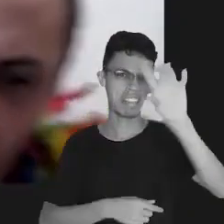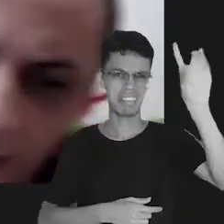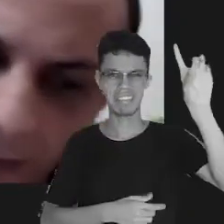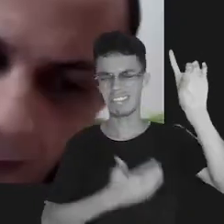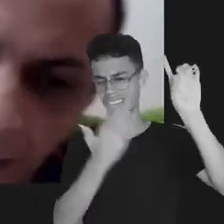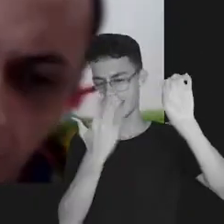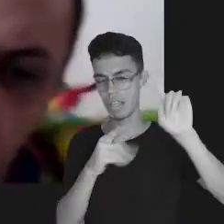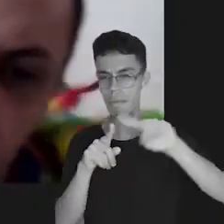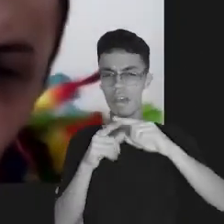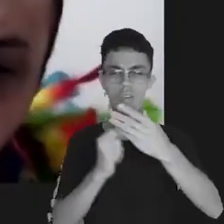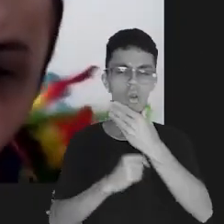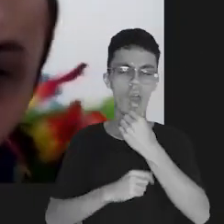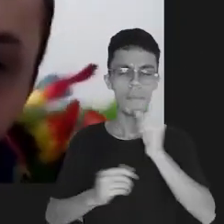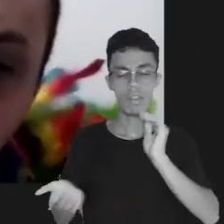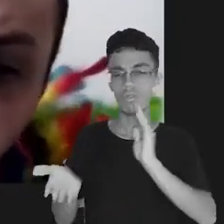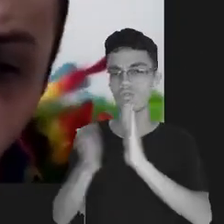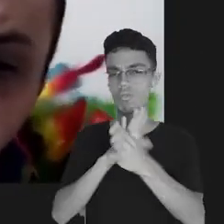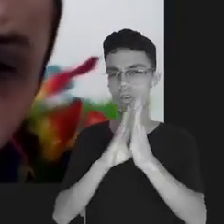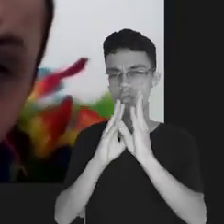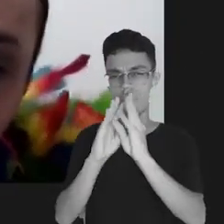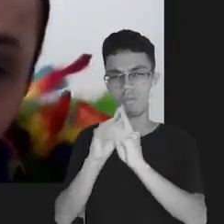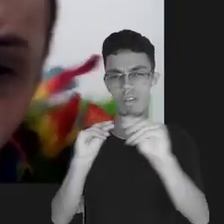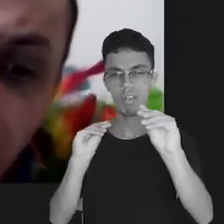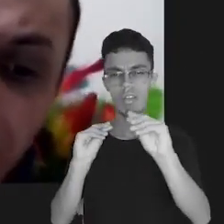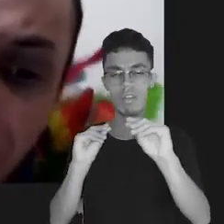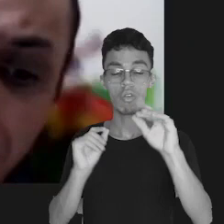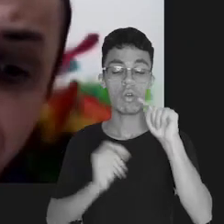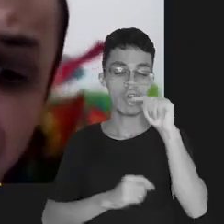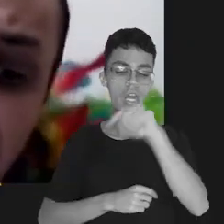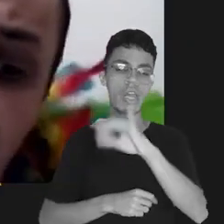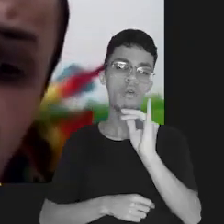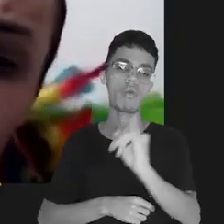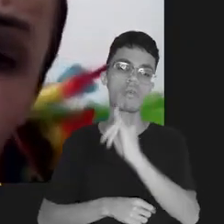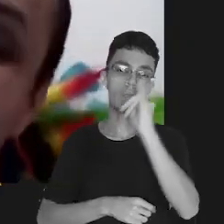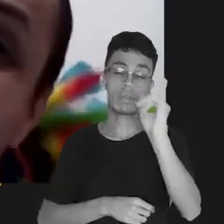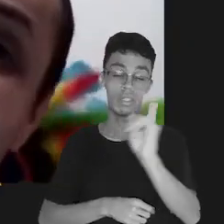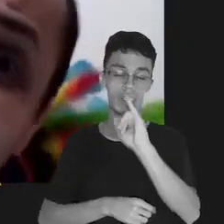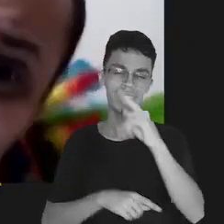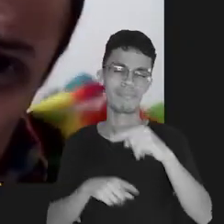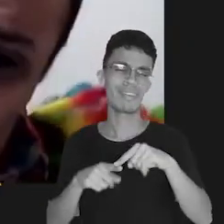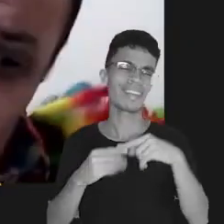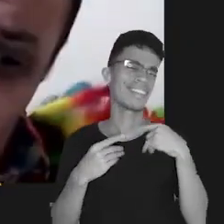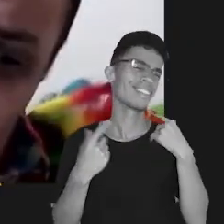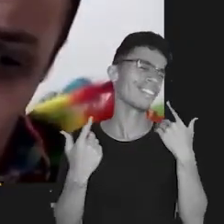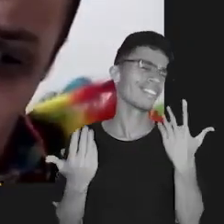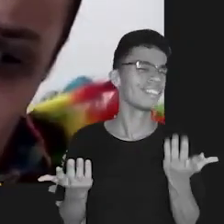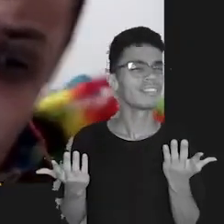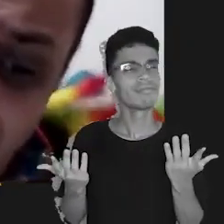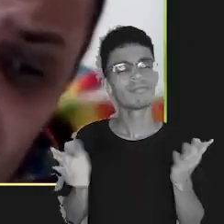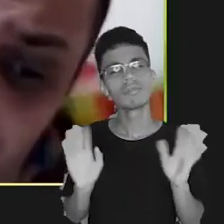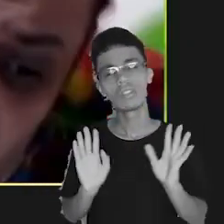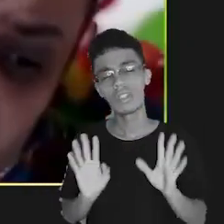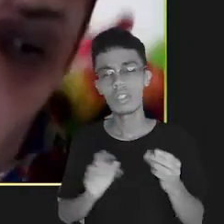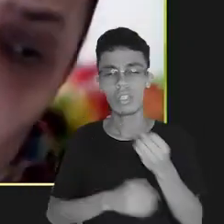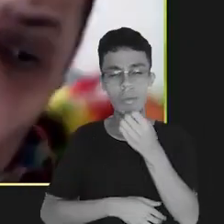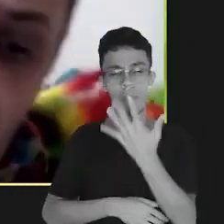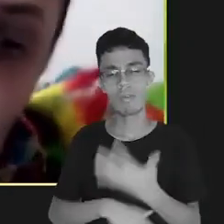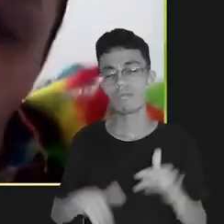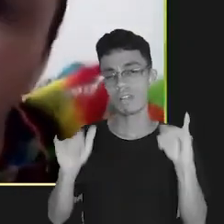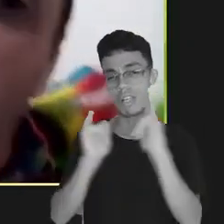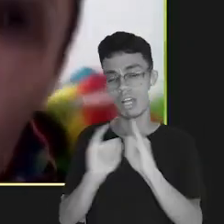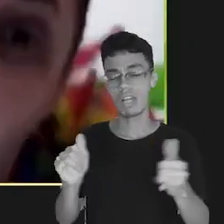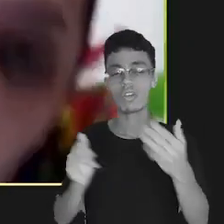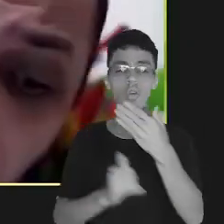Mas o homem sumiu? O homem é o que importa. Mas não é suficiente dizer-vos que o